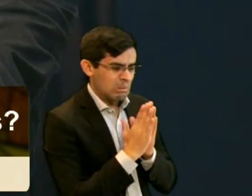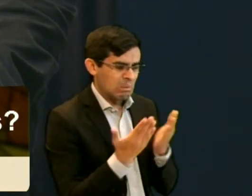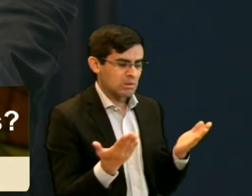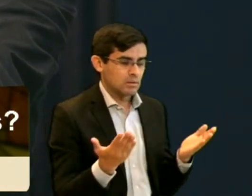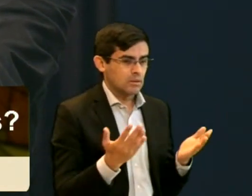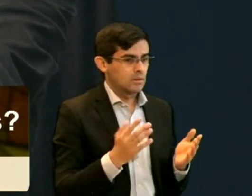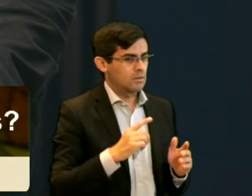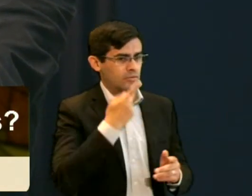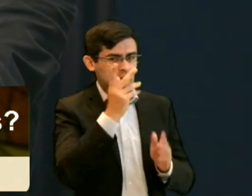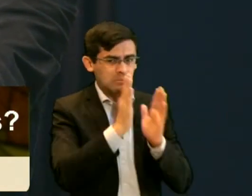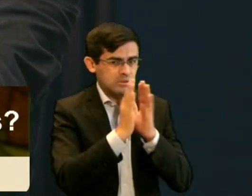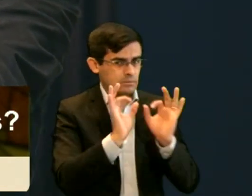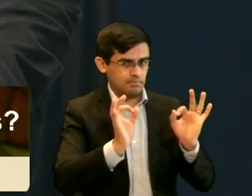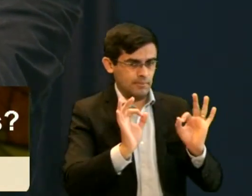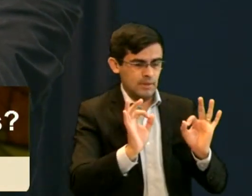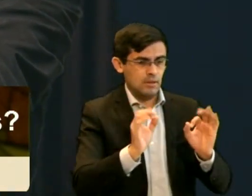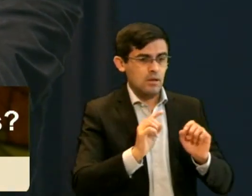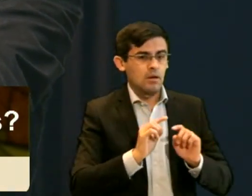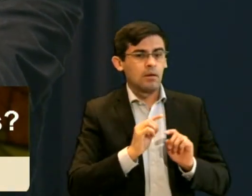de oração.